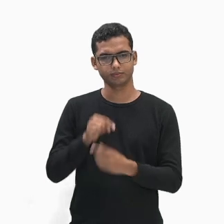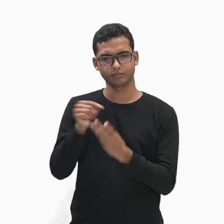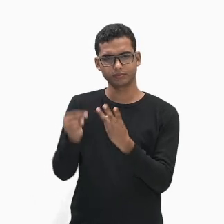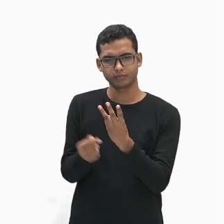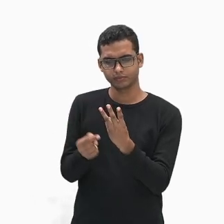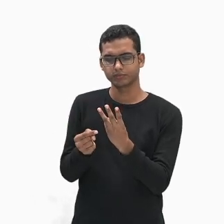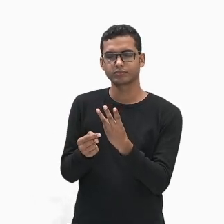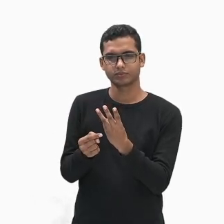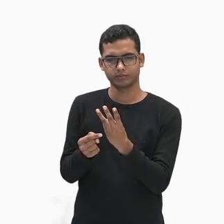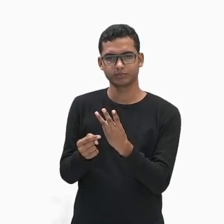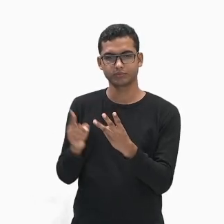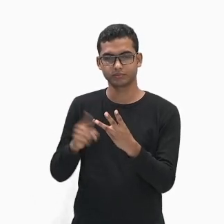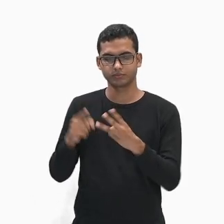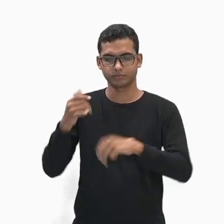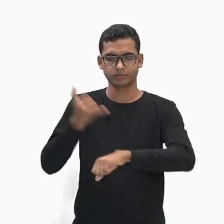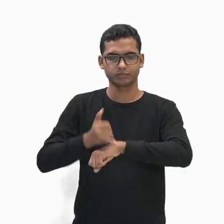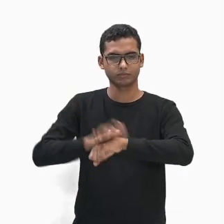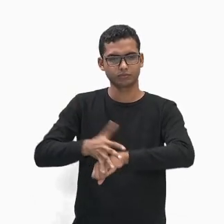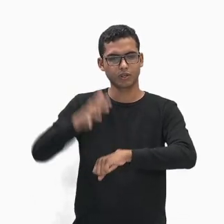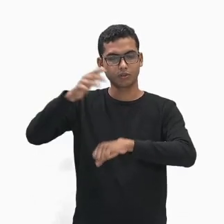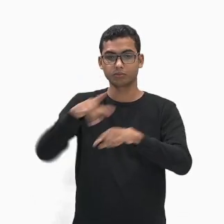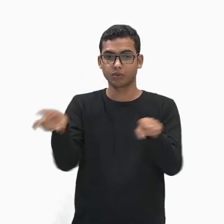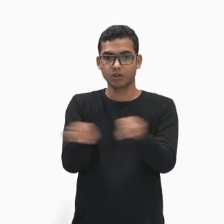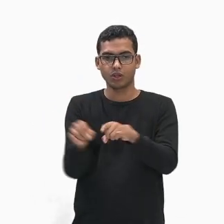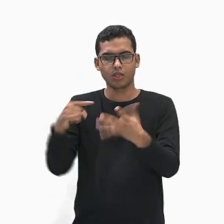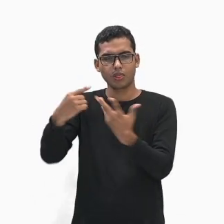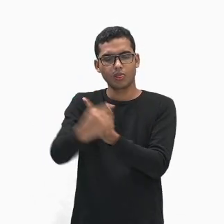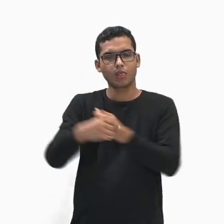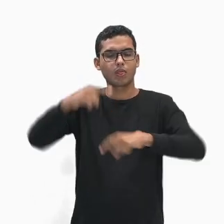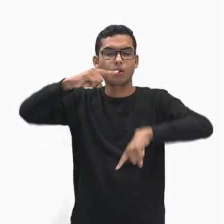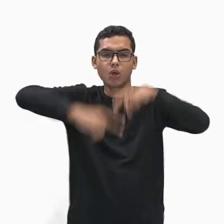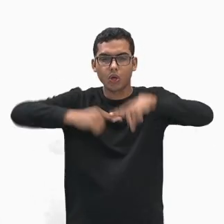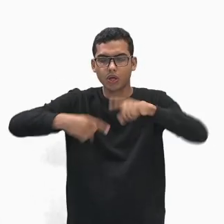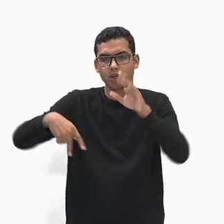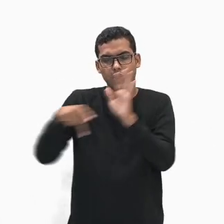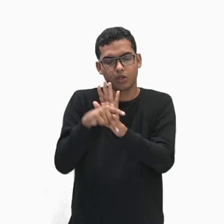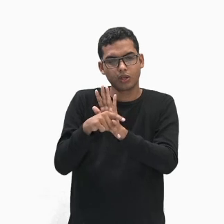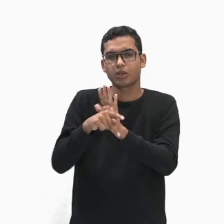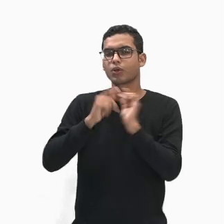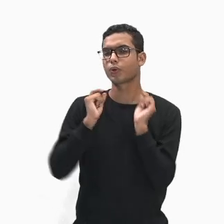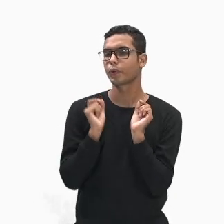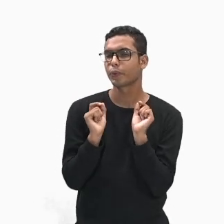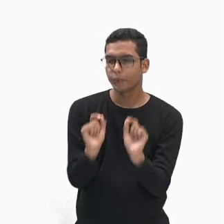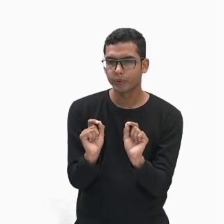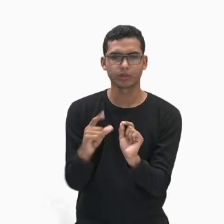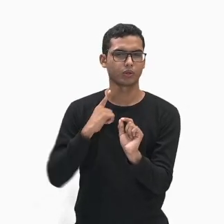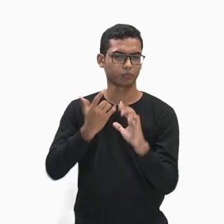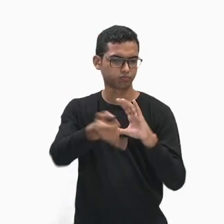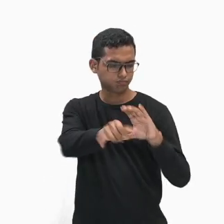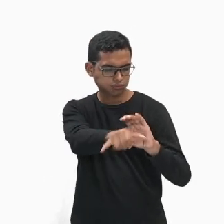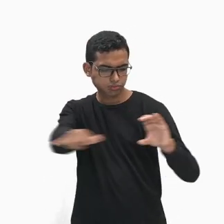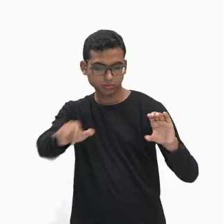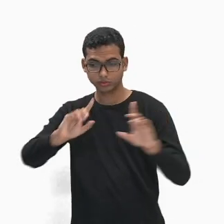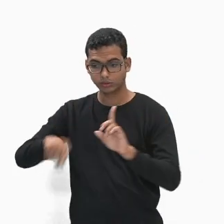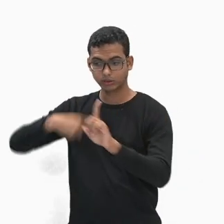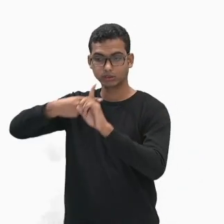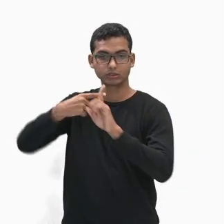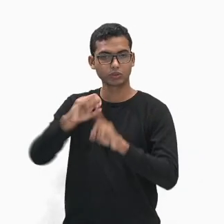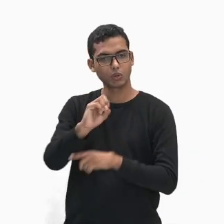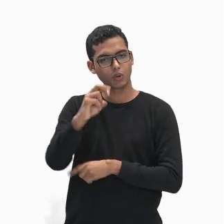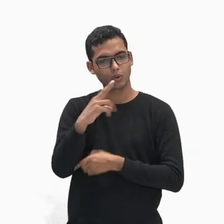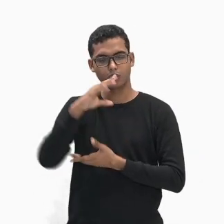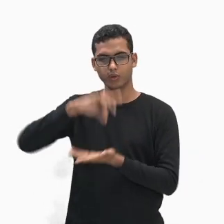são materiais que atuam aumentando o fluxo de energia ou inibindo